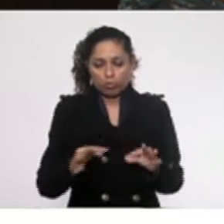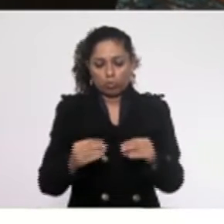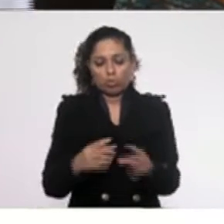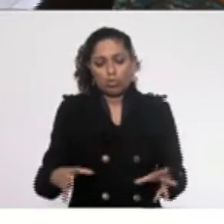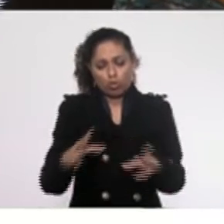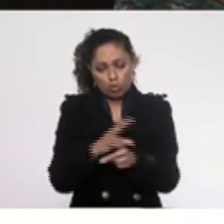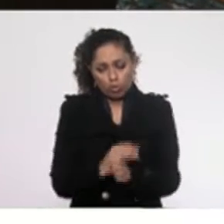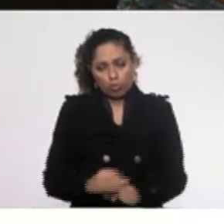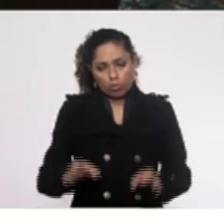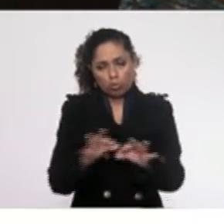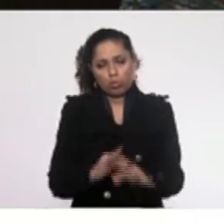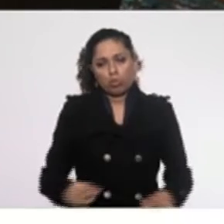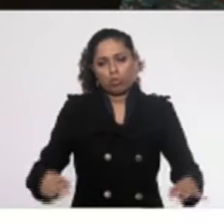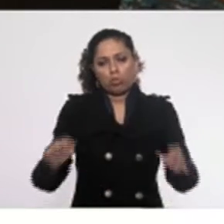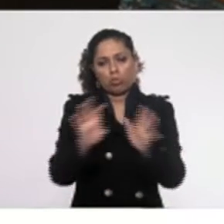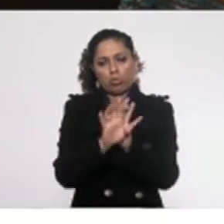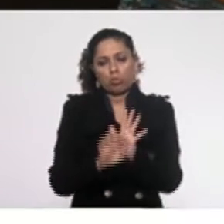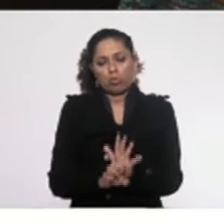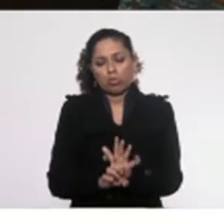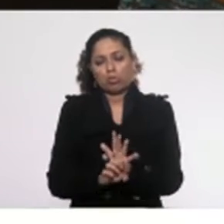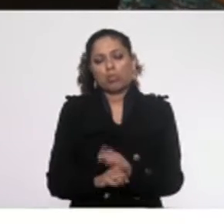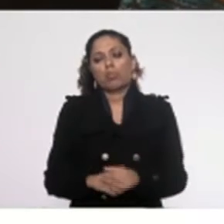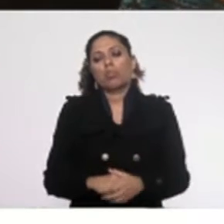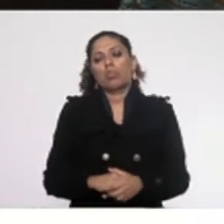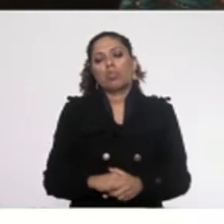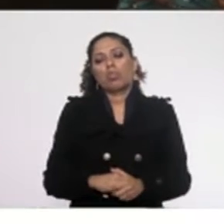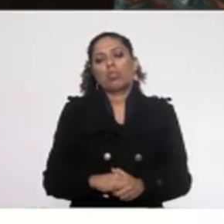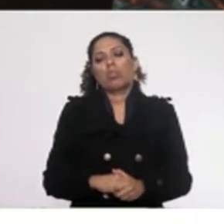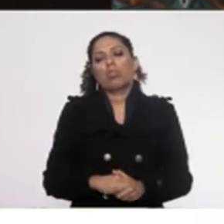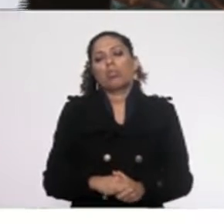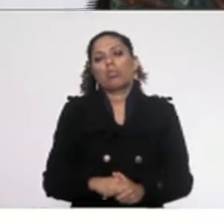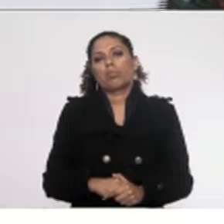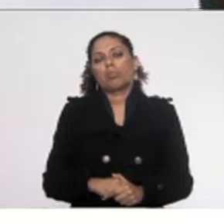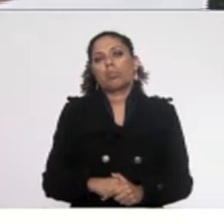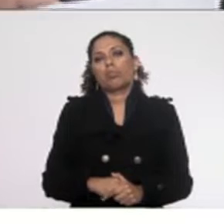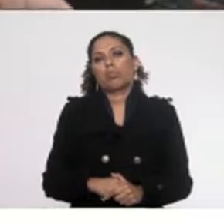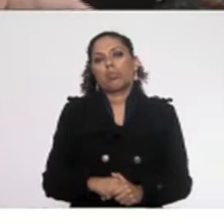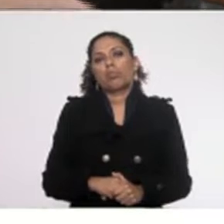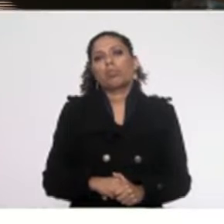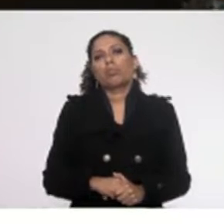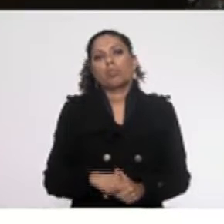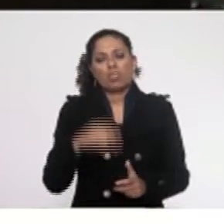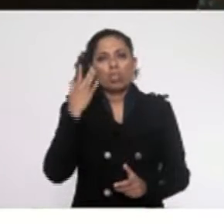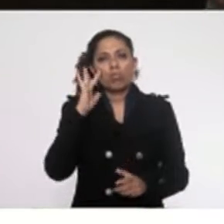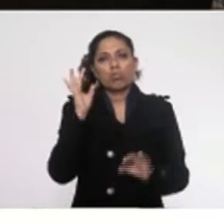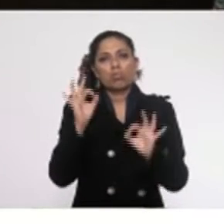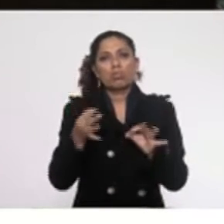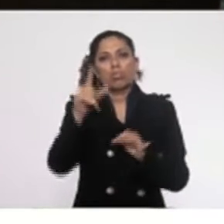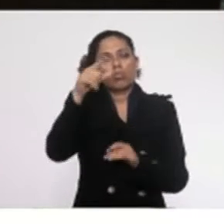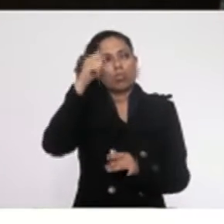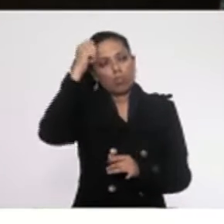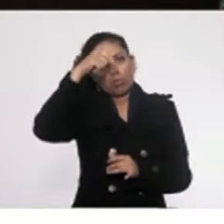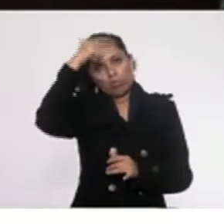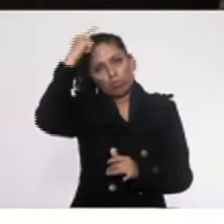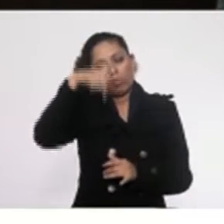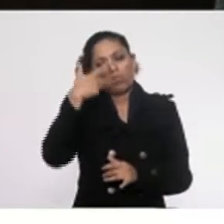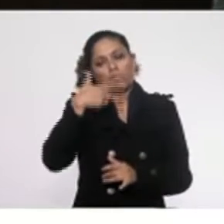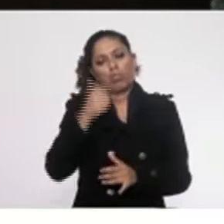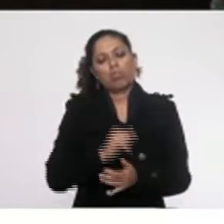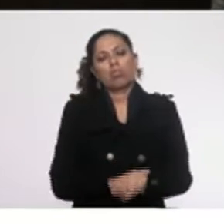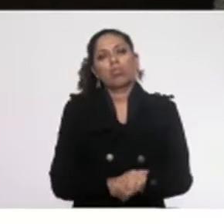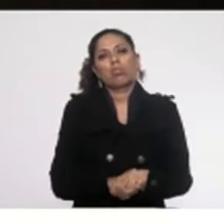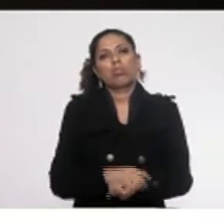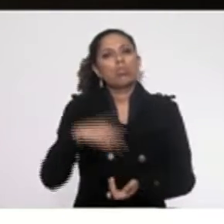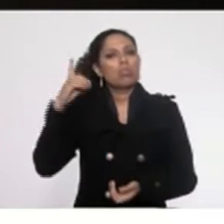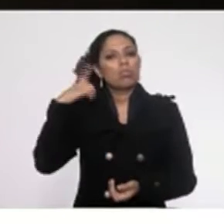Aglutina. Acho que está no voto do deputado Luiz meu Paulo. voto. Está no voto do deputado Luiz Paulo. Acho bacana, prudente. É isso,